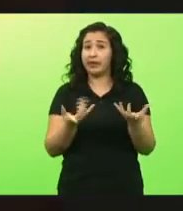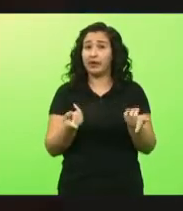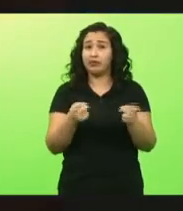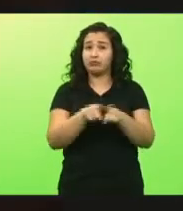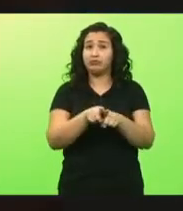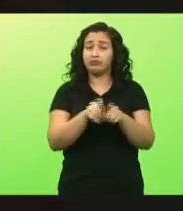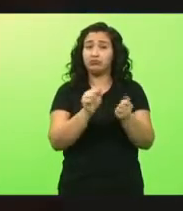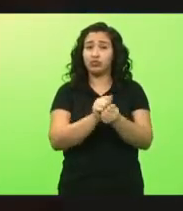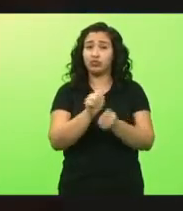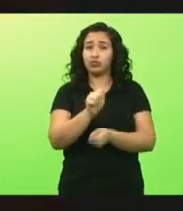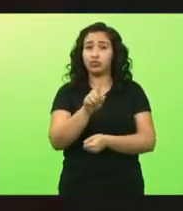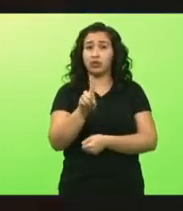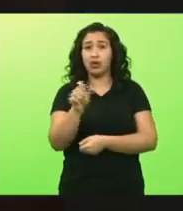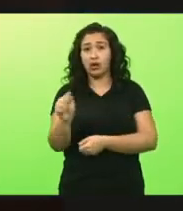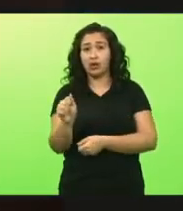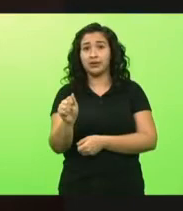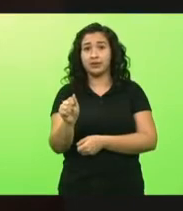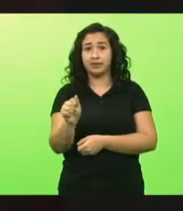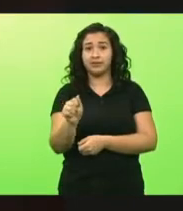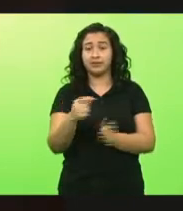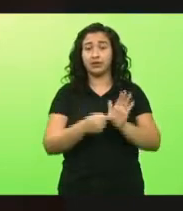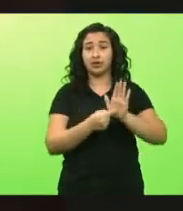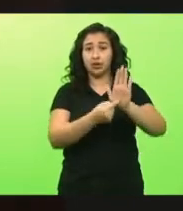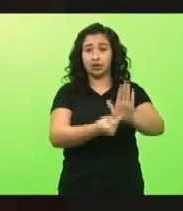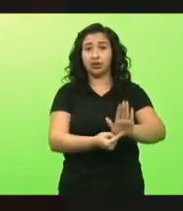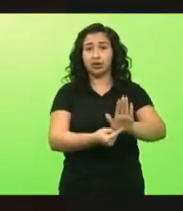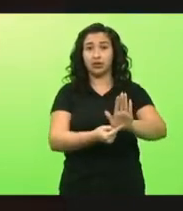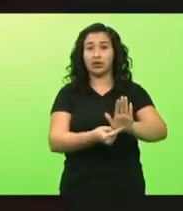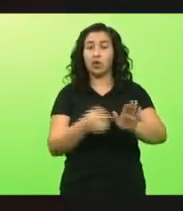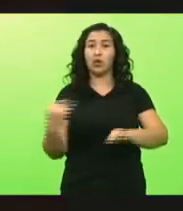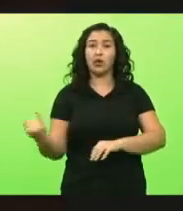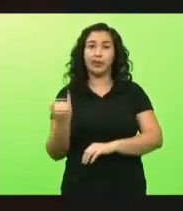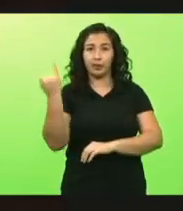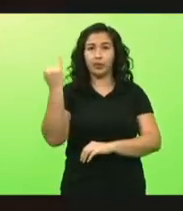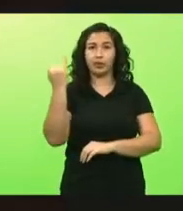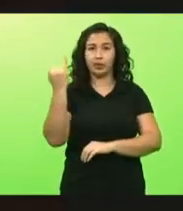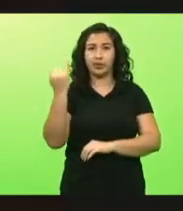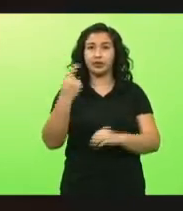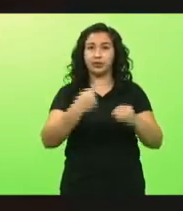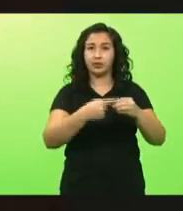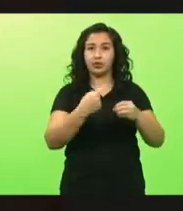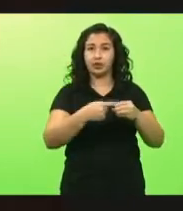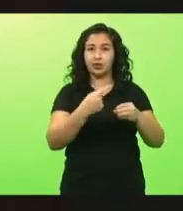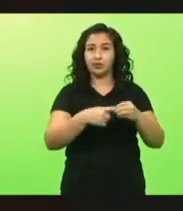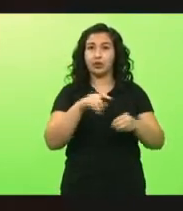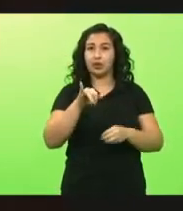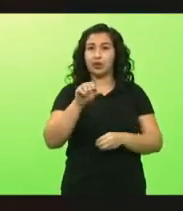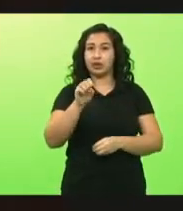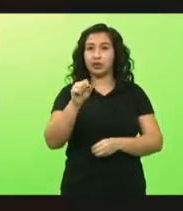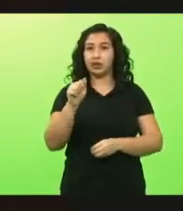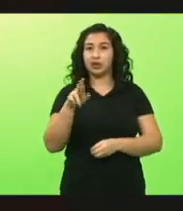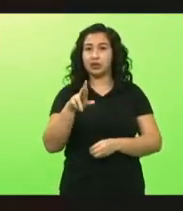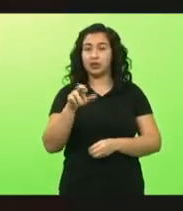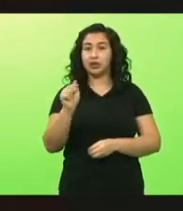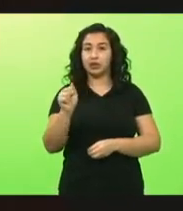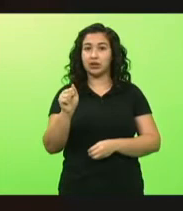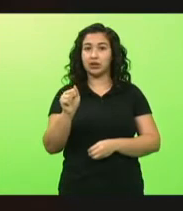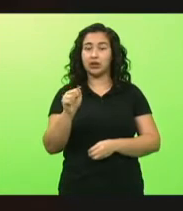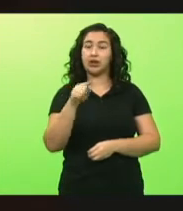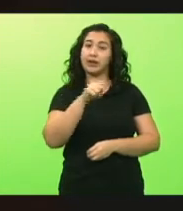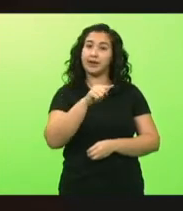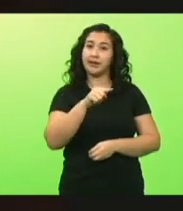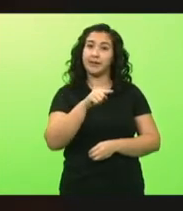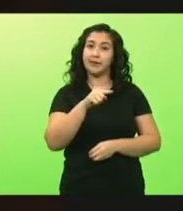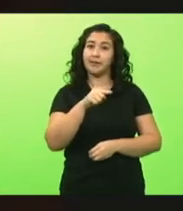à deputada Ada de Luca, essa indicação da importância do município da Içara da região sul de Santa Catarina. Eu sempre digo que aquele